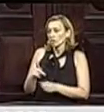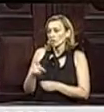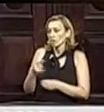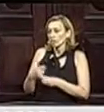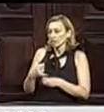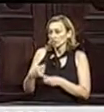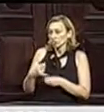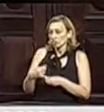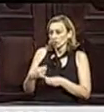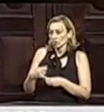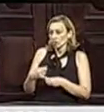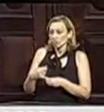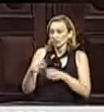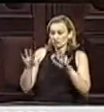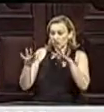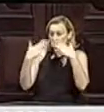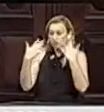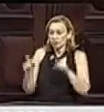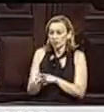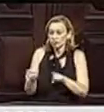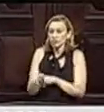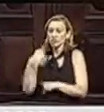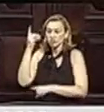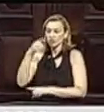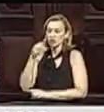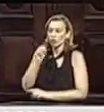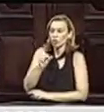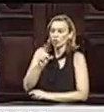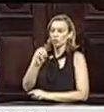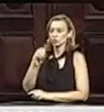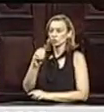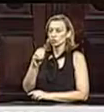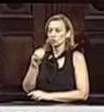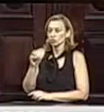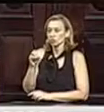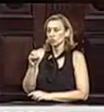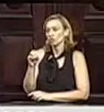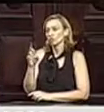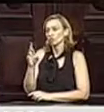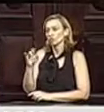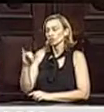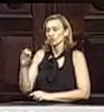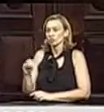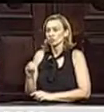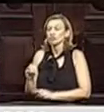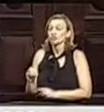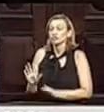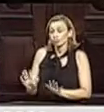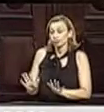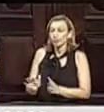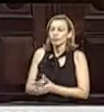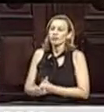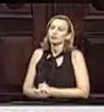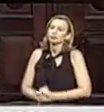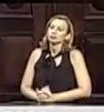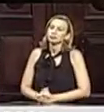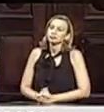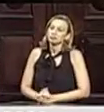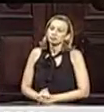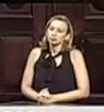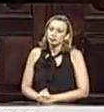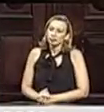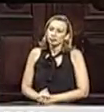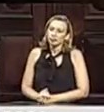atenção também do deputado Carlos Osório. Pois bem, veio o leilão do pré-sal.